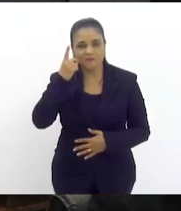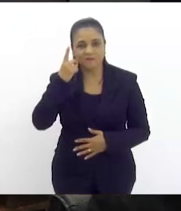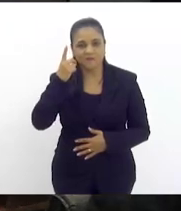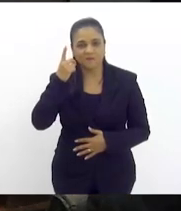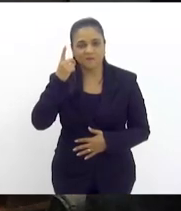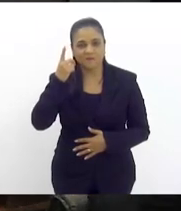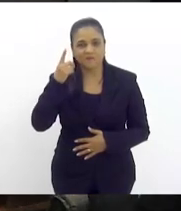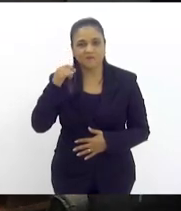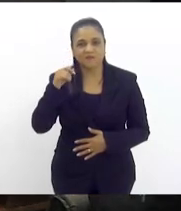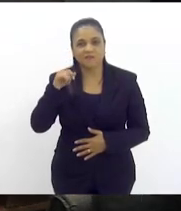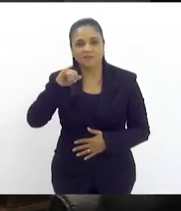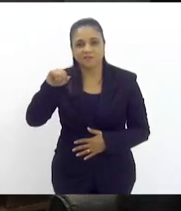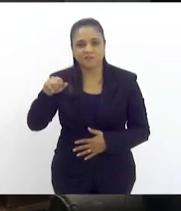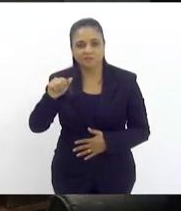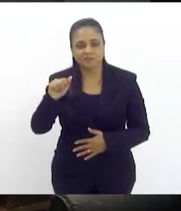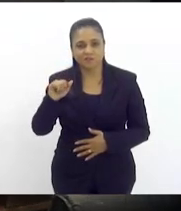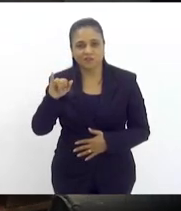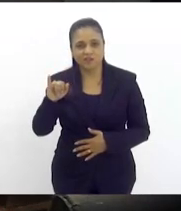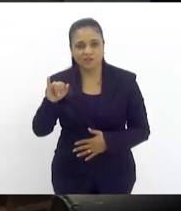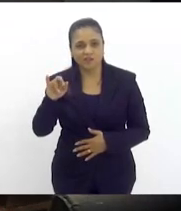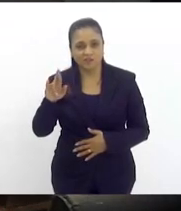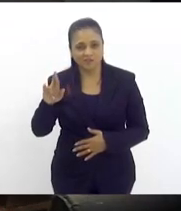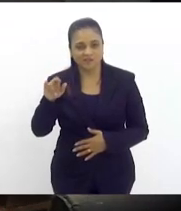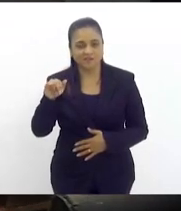Deputado Jair Bittencourt.